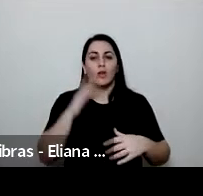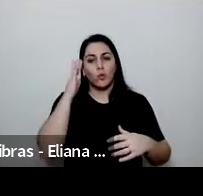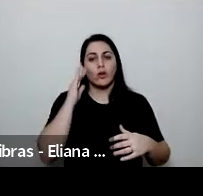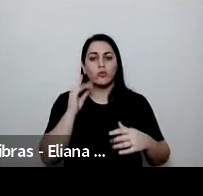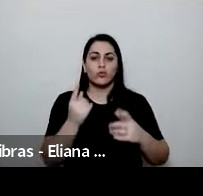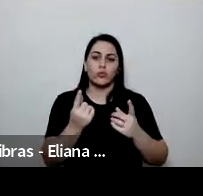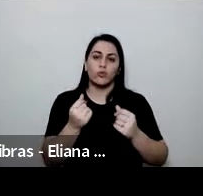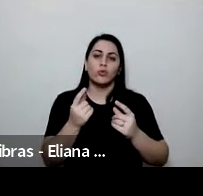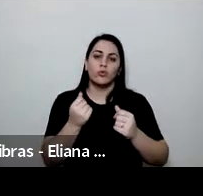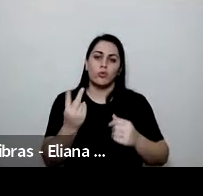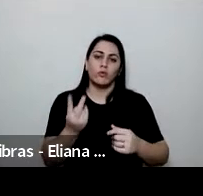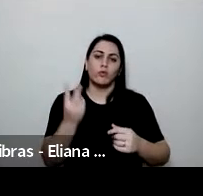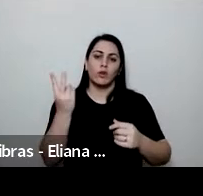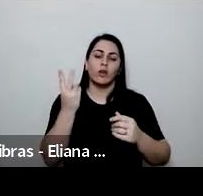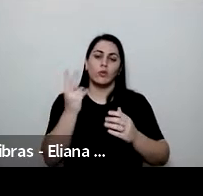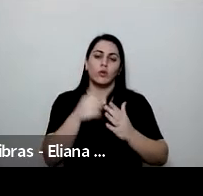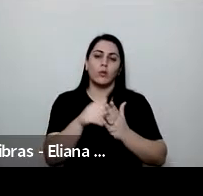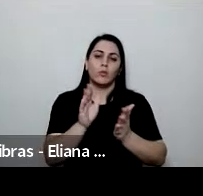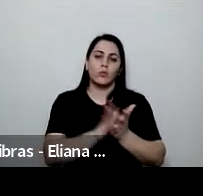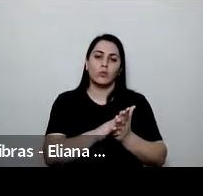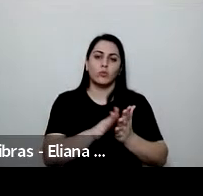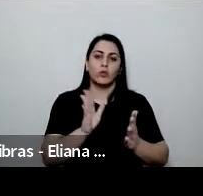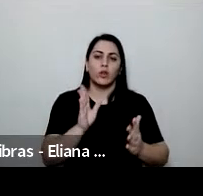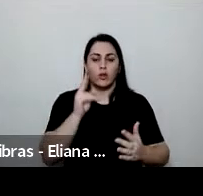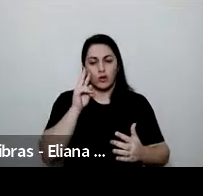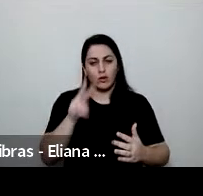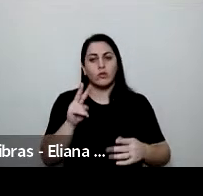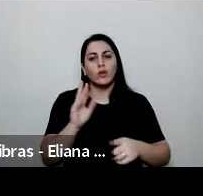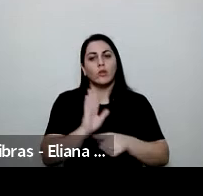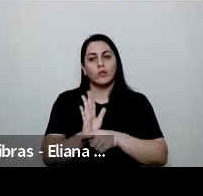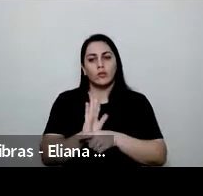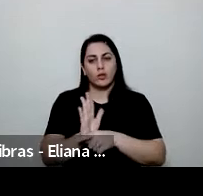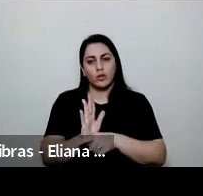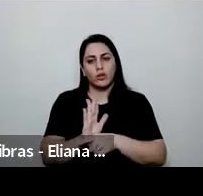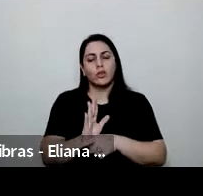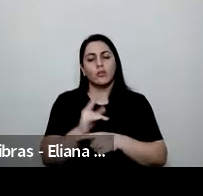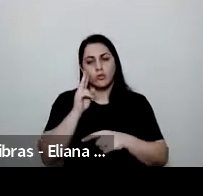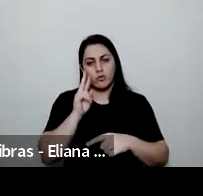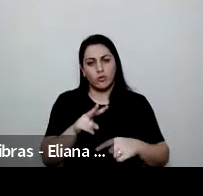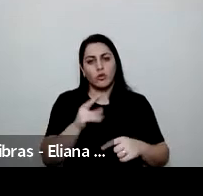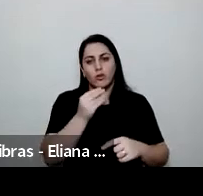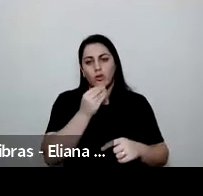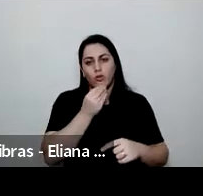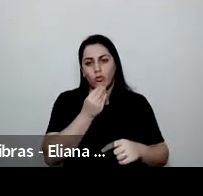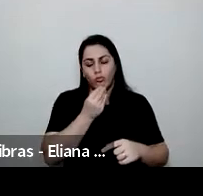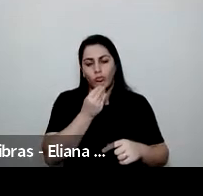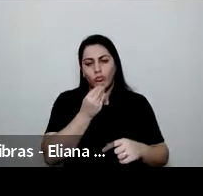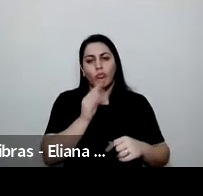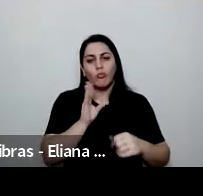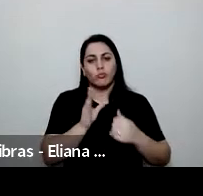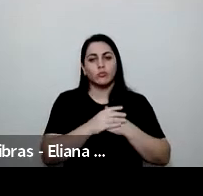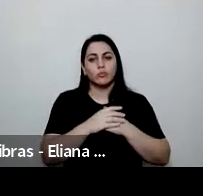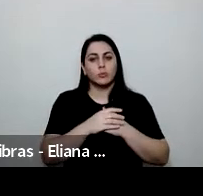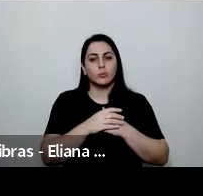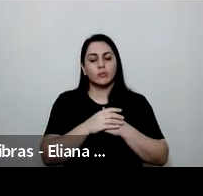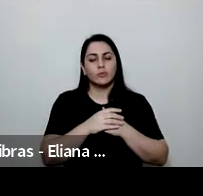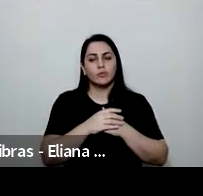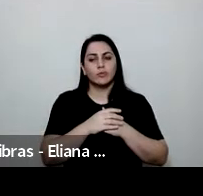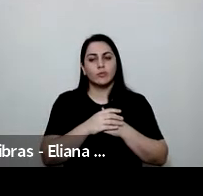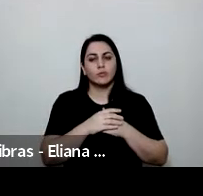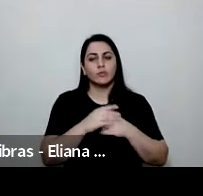que o valor da multa tá eu assisti aqui o vídeo verifiquei Claro tenha a a a